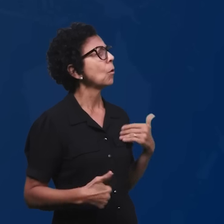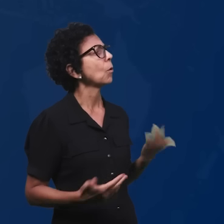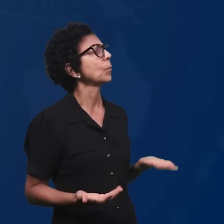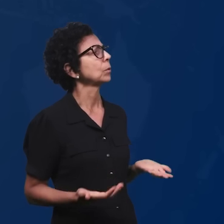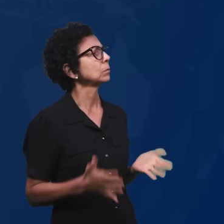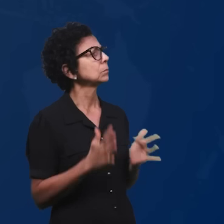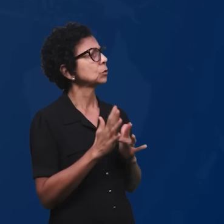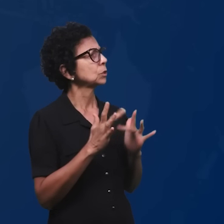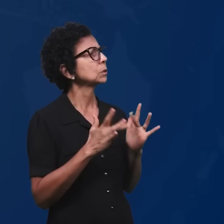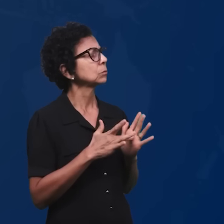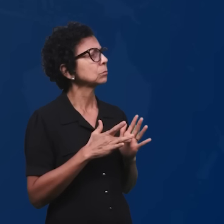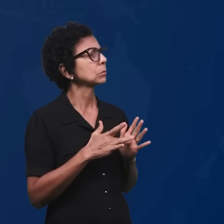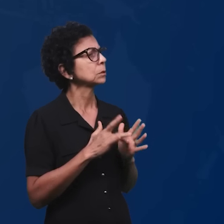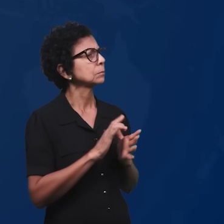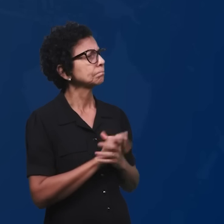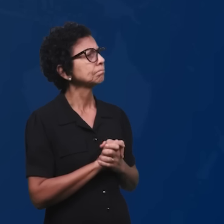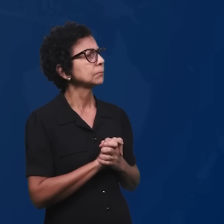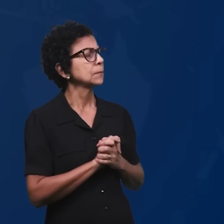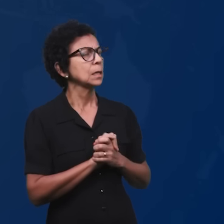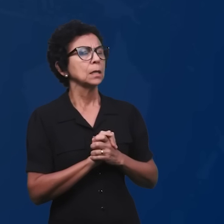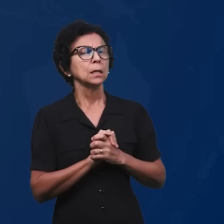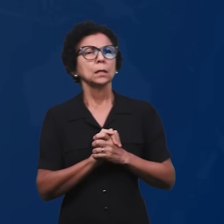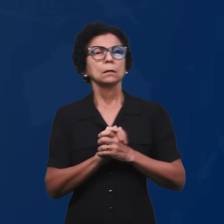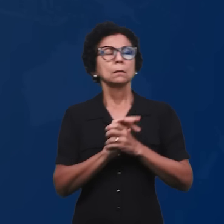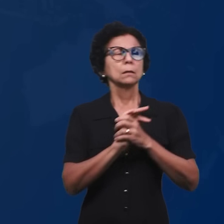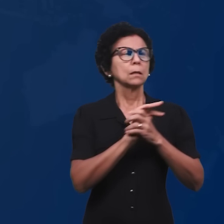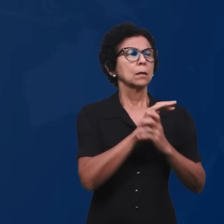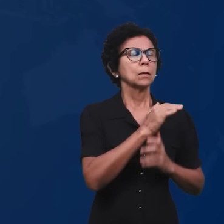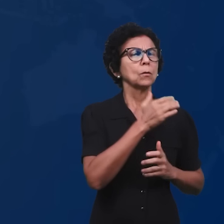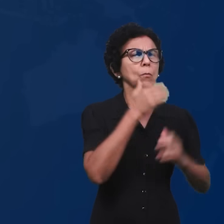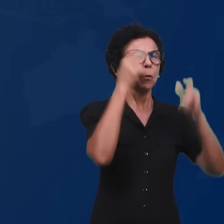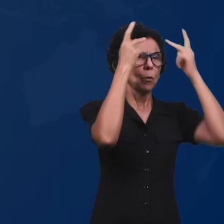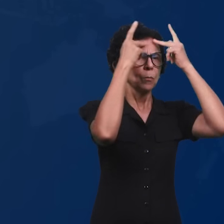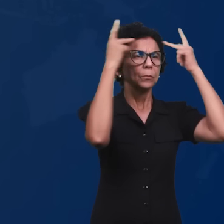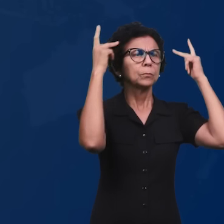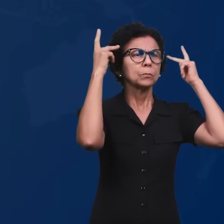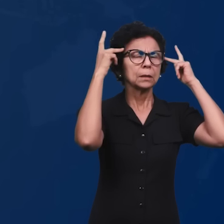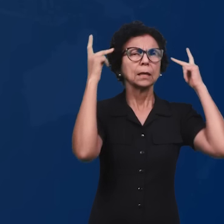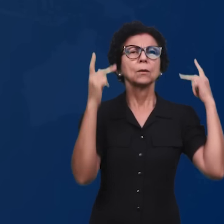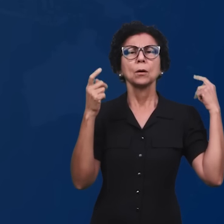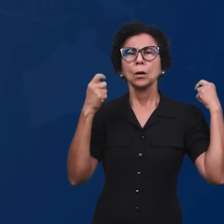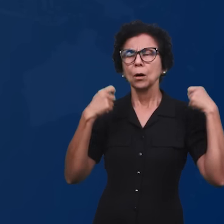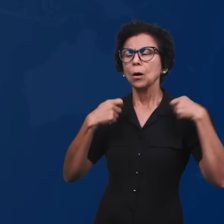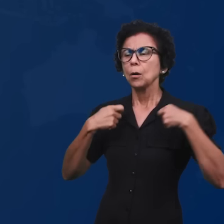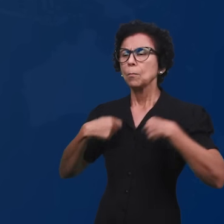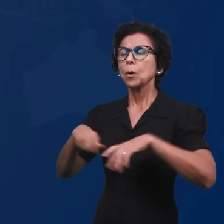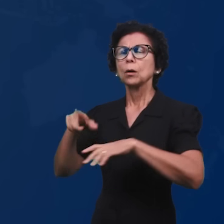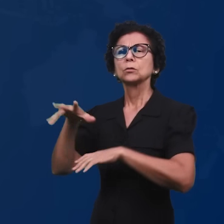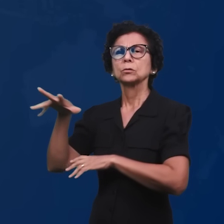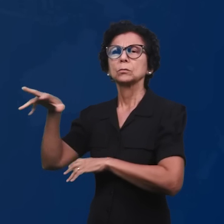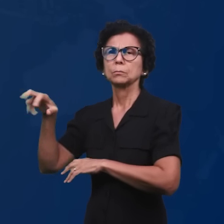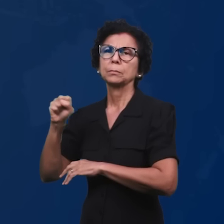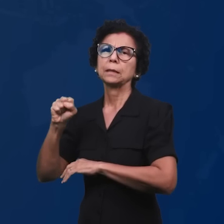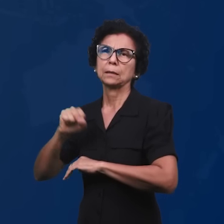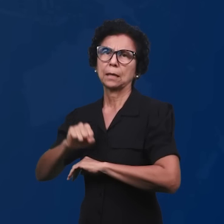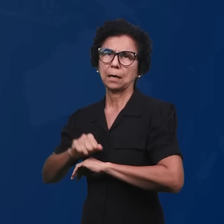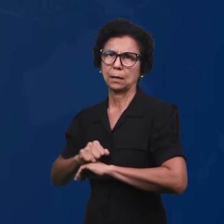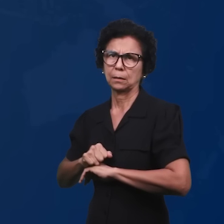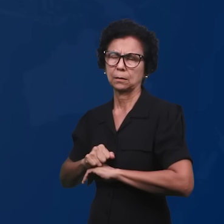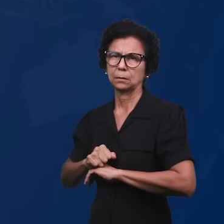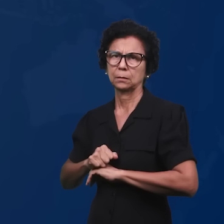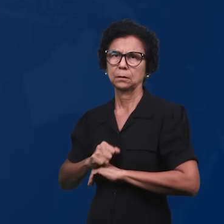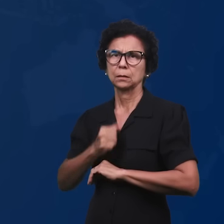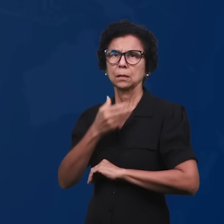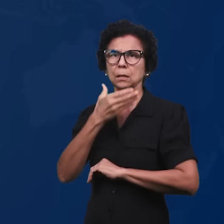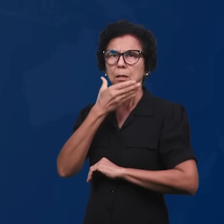dado. E José, tomando o corpo, envolveu-o num fino e limpo